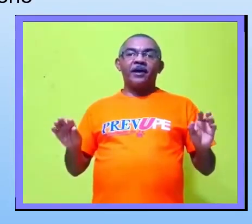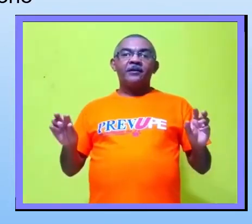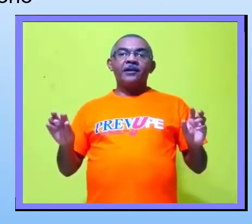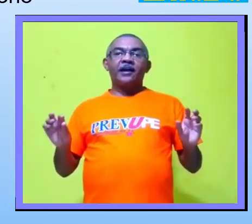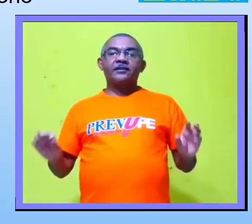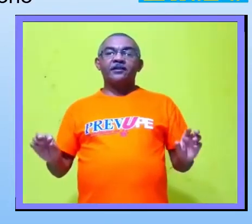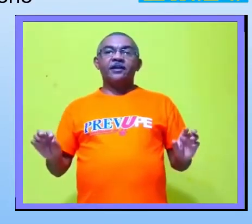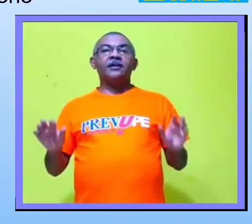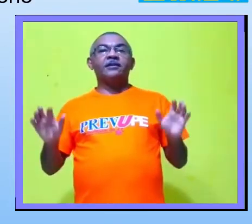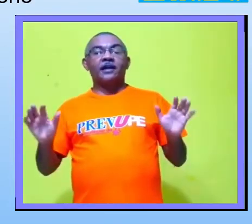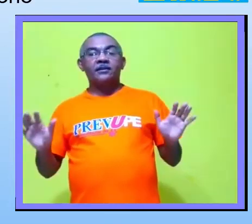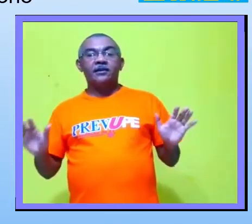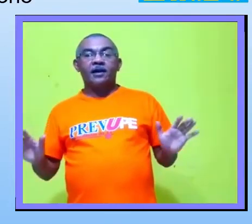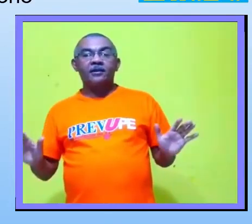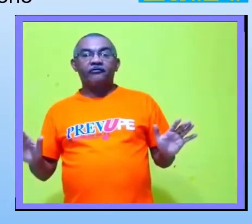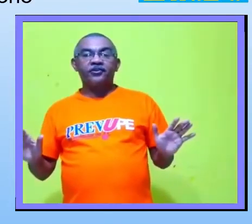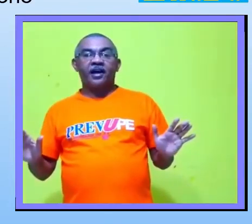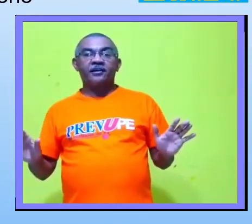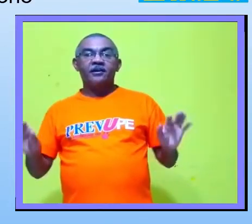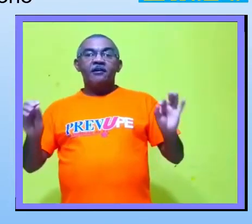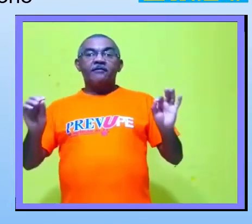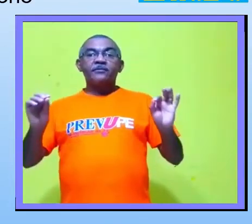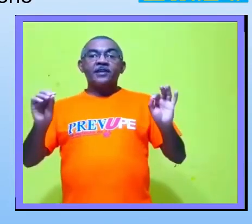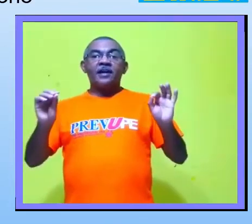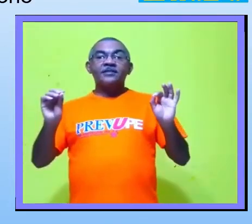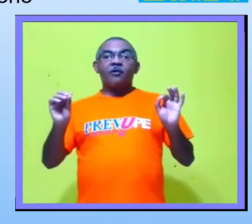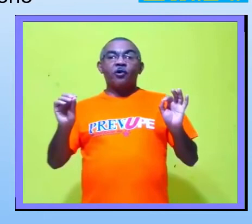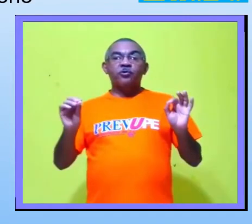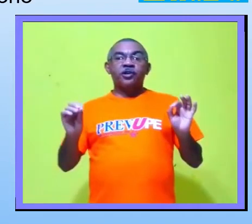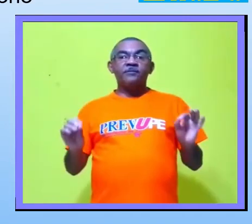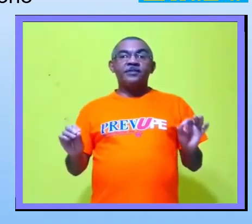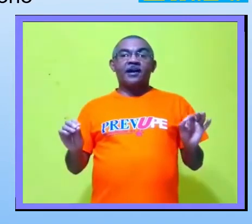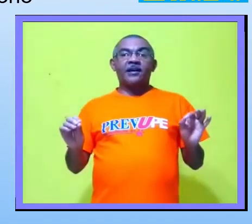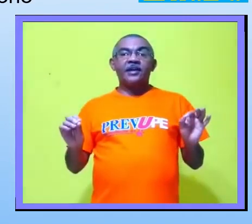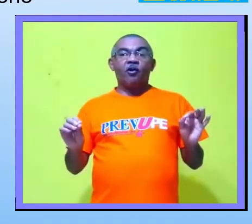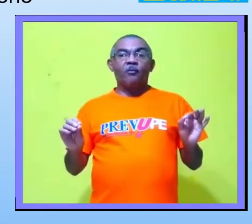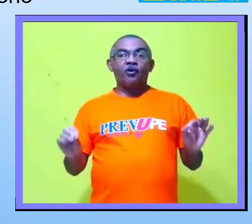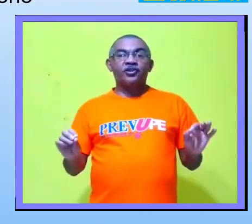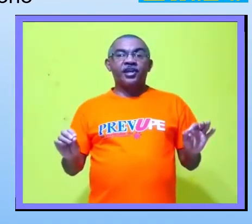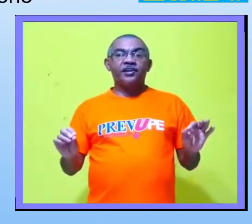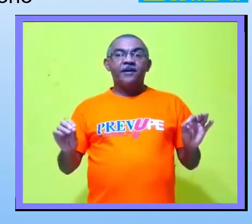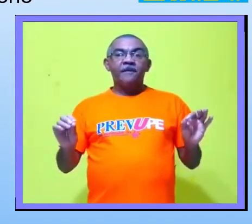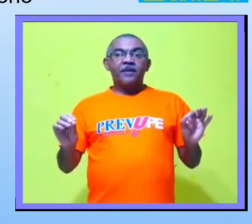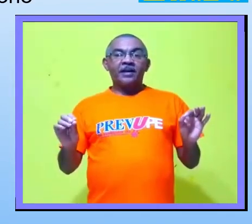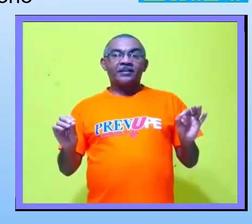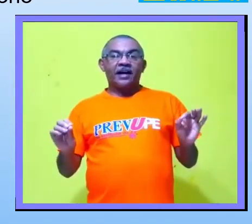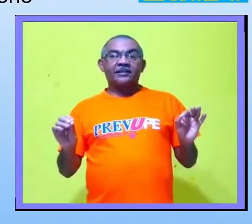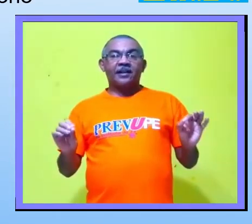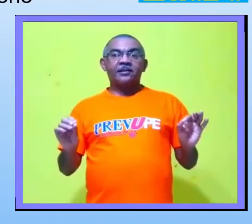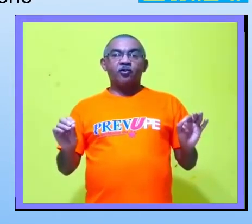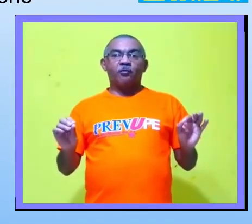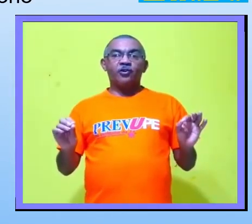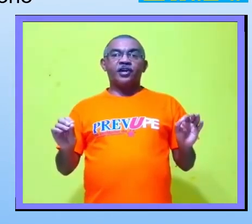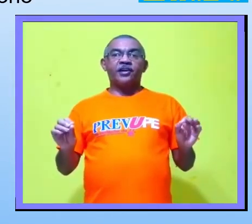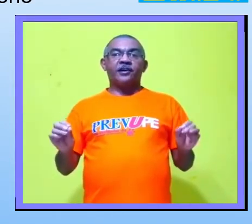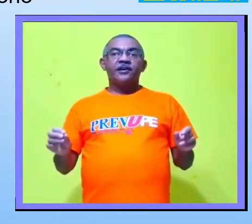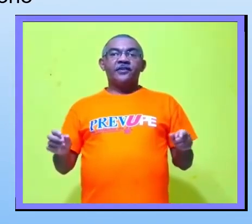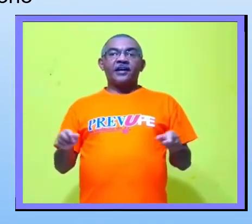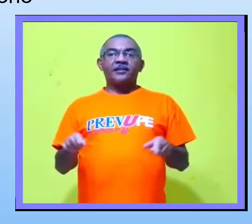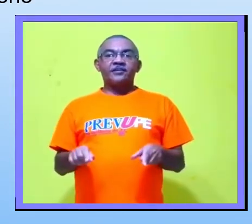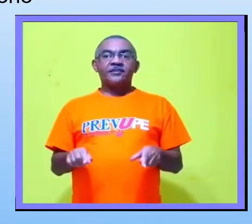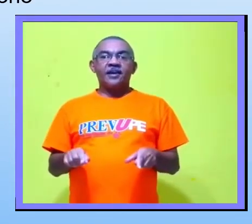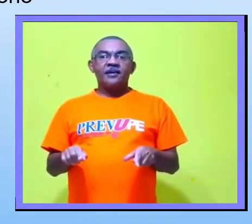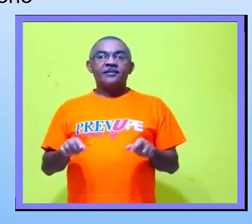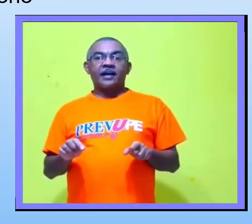letra B e a letra D, que trata de cadeia fechada. Vamos analisar agora o termo se a cadeia é homogênea. Na letra A, trata de homogênea.